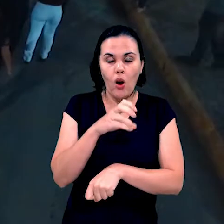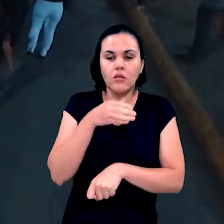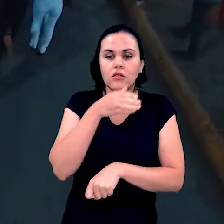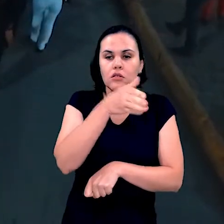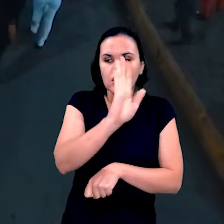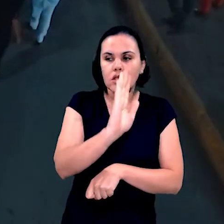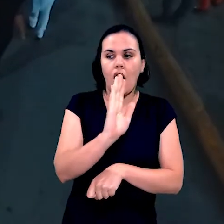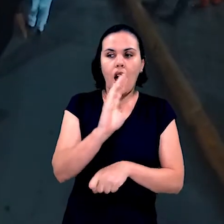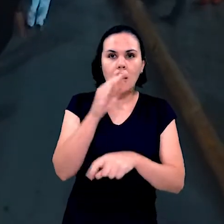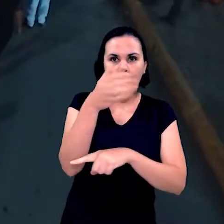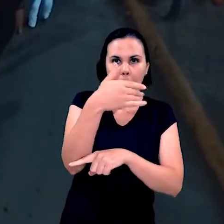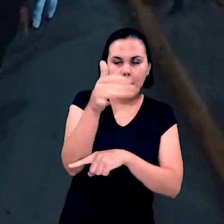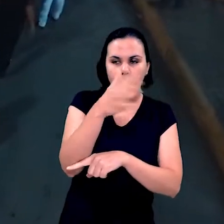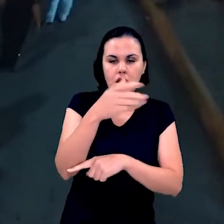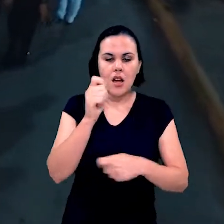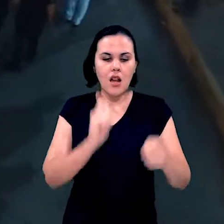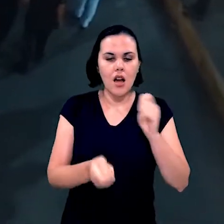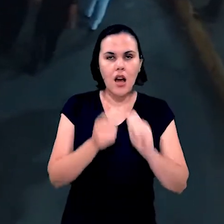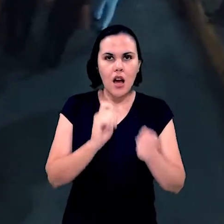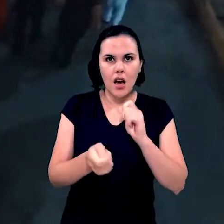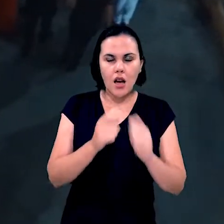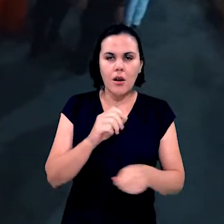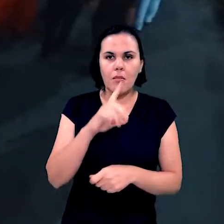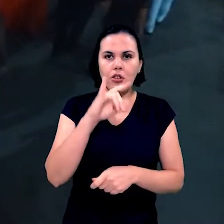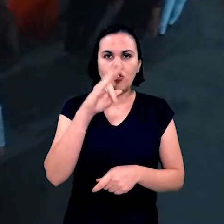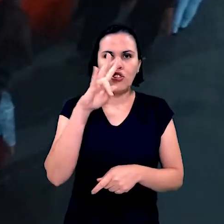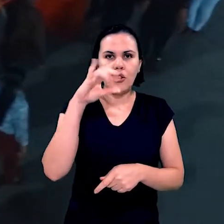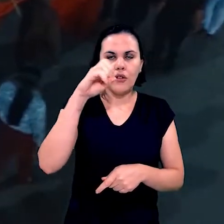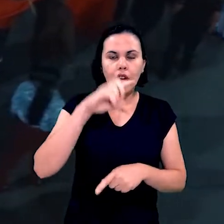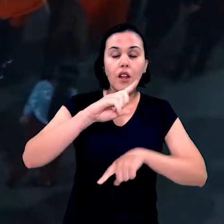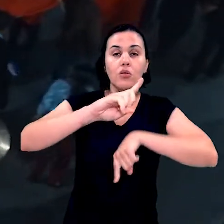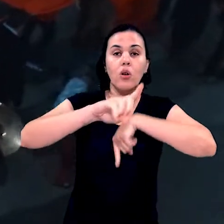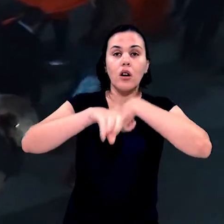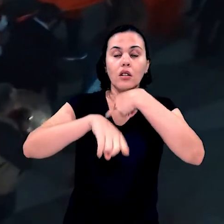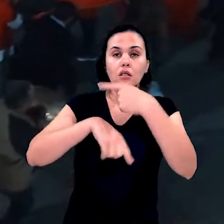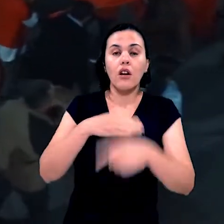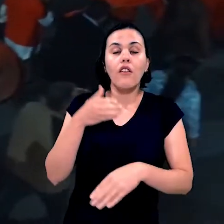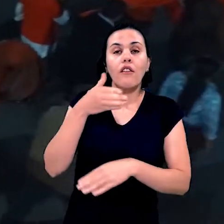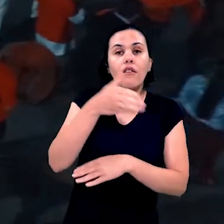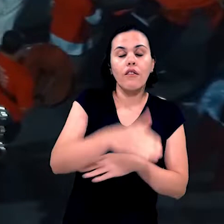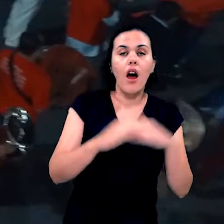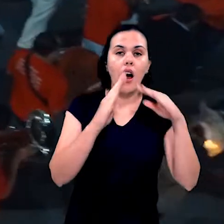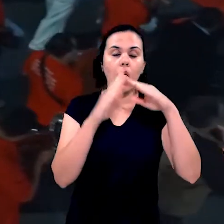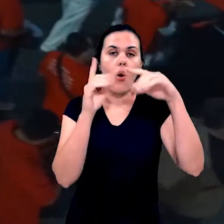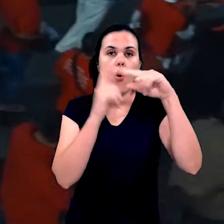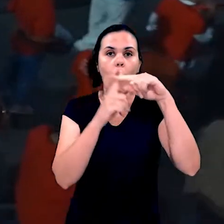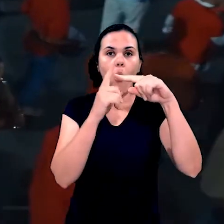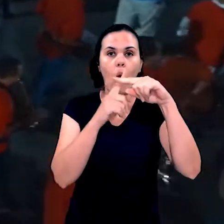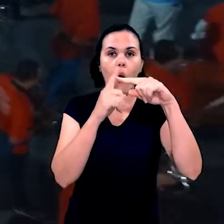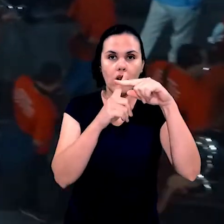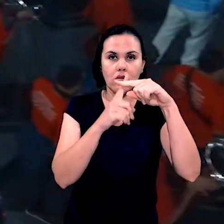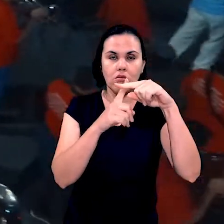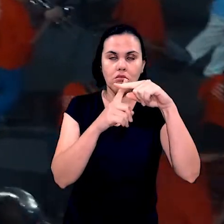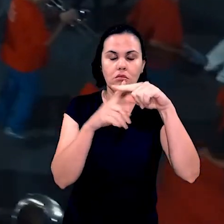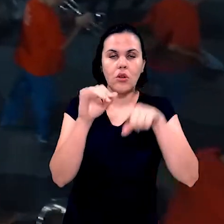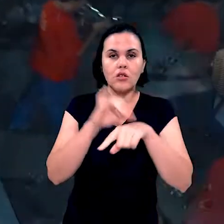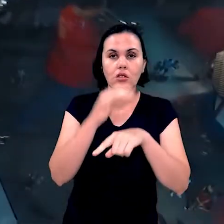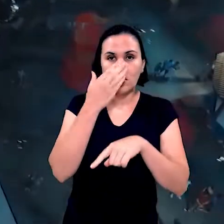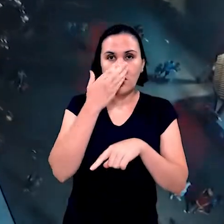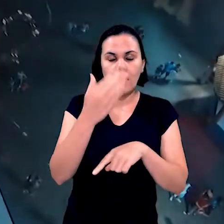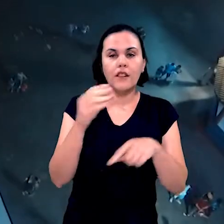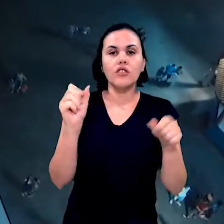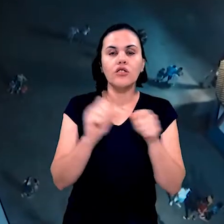manhã, saem as bandeiras com a bandinha do Divino. E aí após, nos dirigimos ali em frente à Igreja Matriz, onde é feita